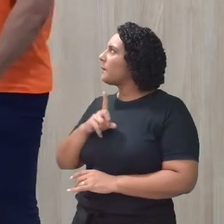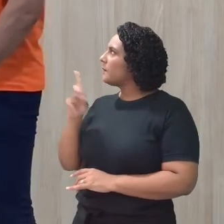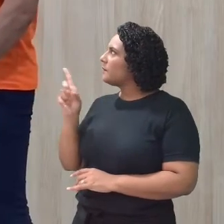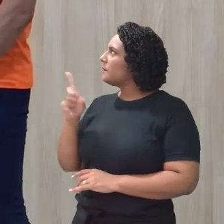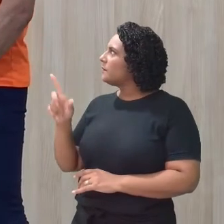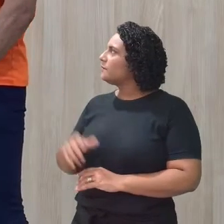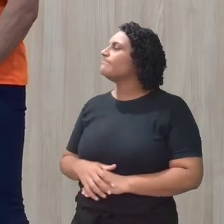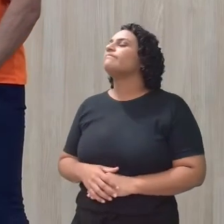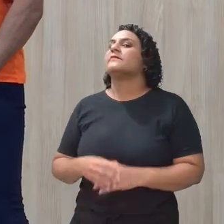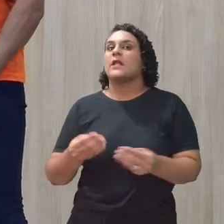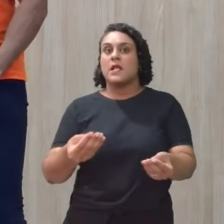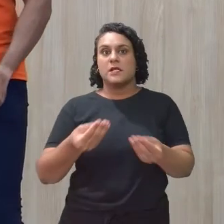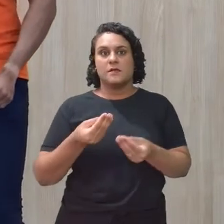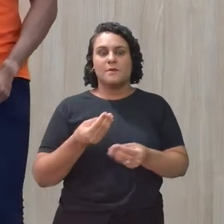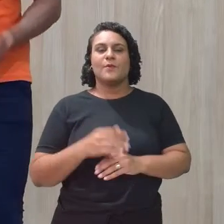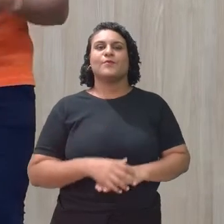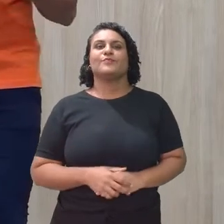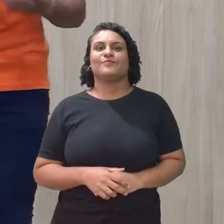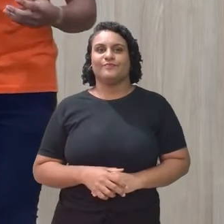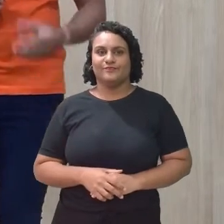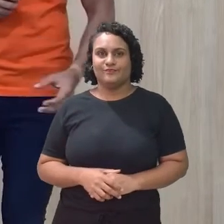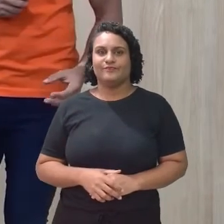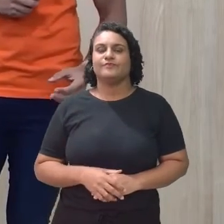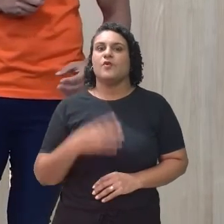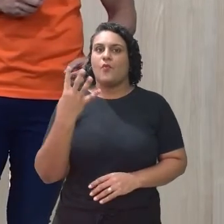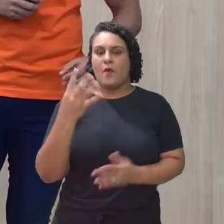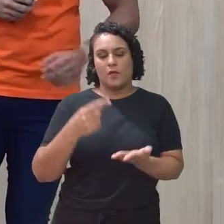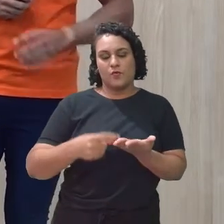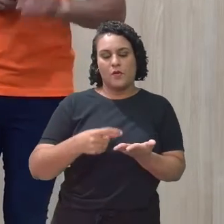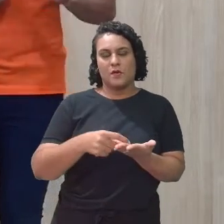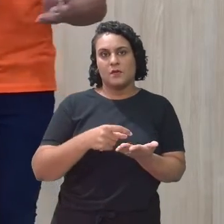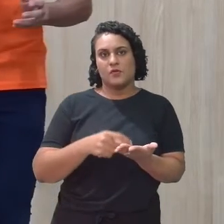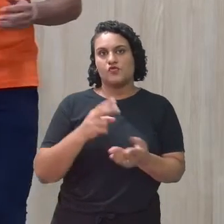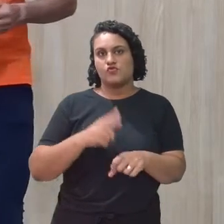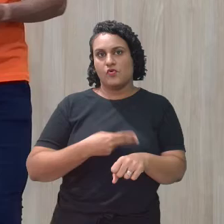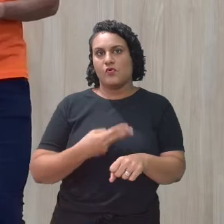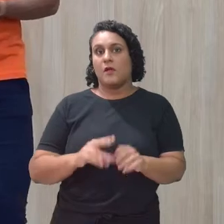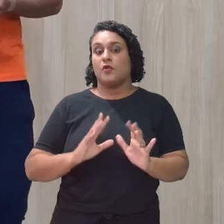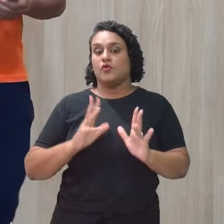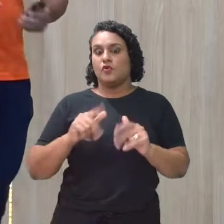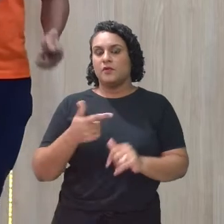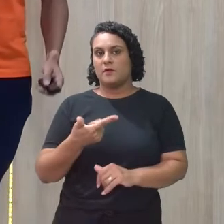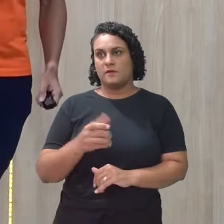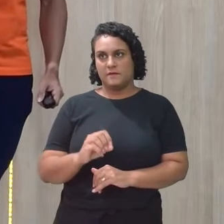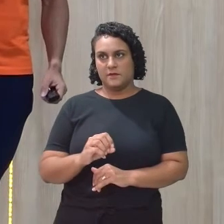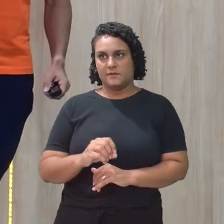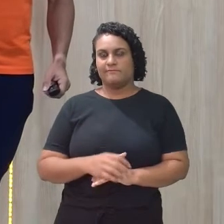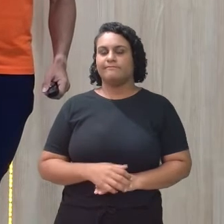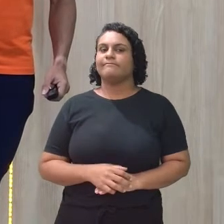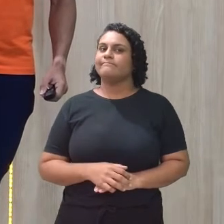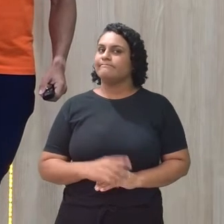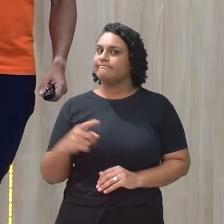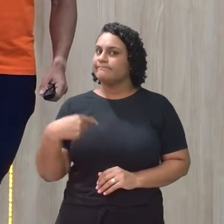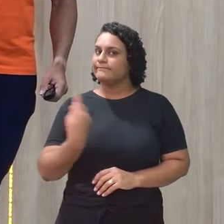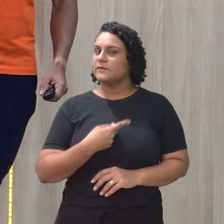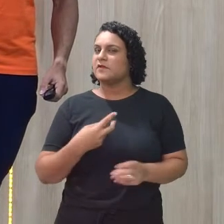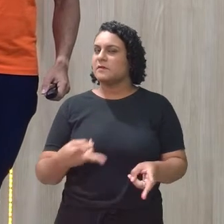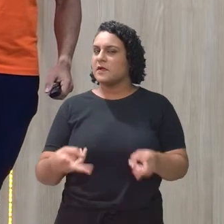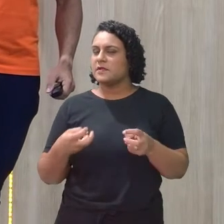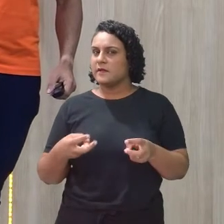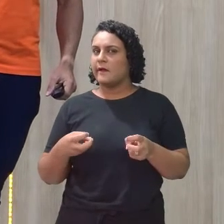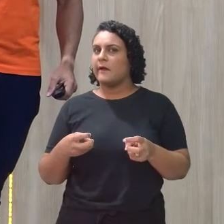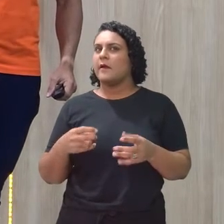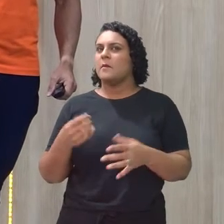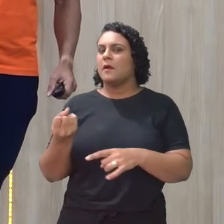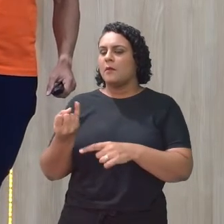Antônio comeram, certo? Comeram 4 quadradinhos aí, num total de 20. A gente observa bastante essa ideia aí